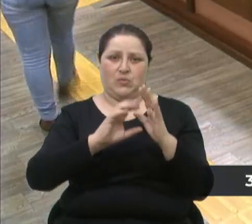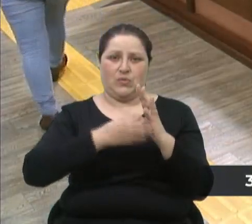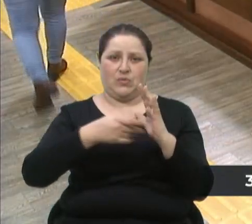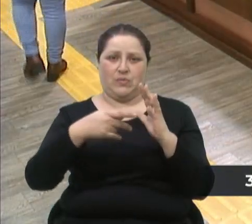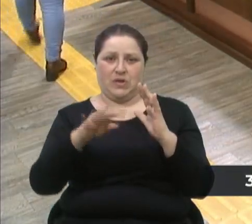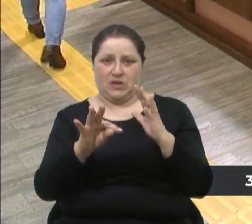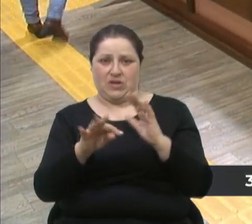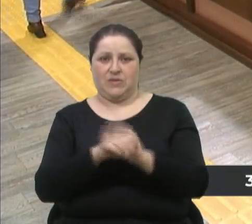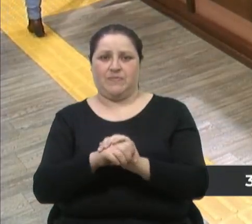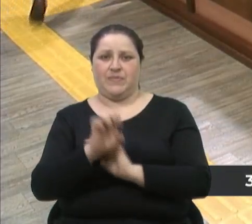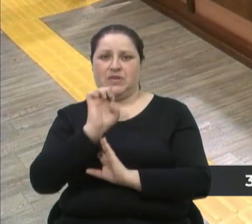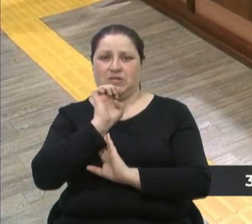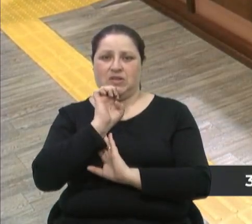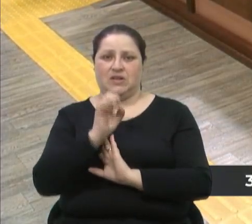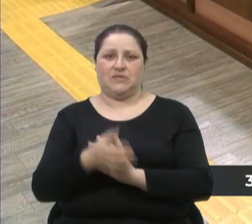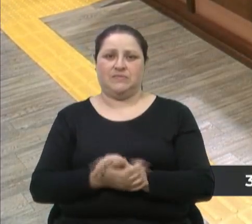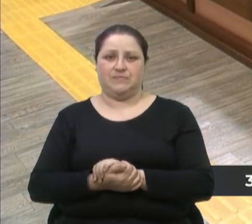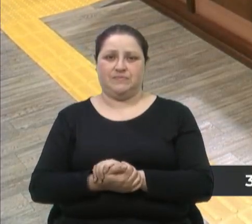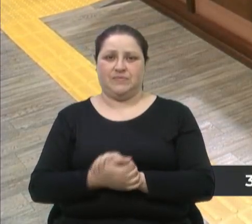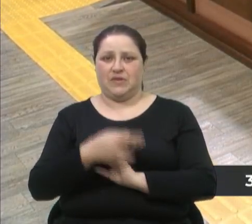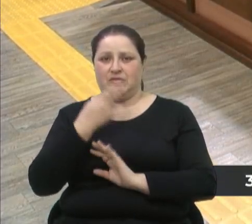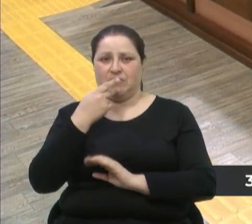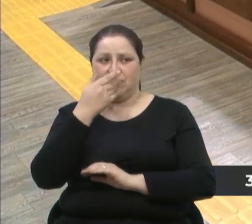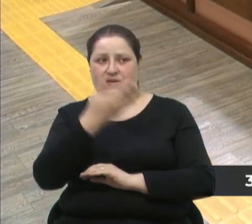vereadora Estela Bolardi, com a palavra.